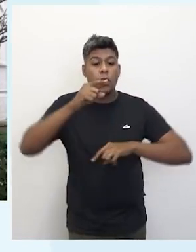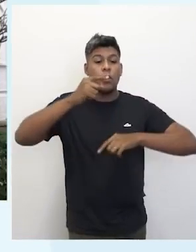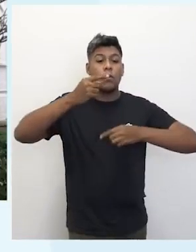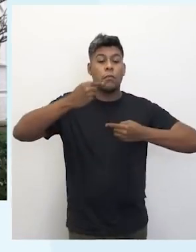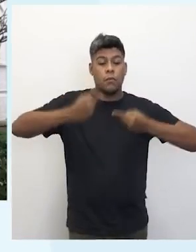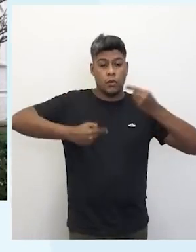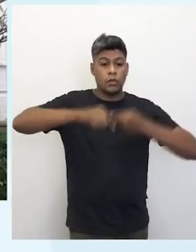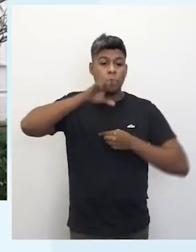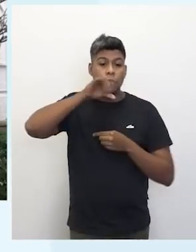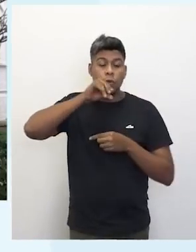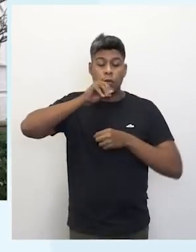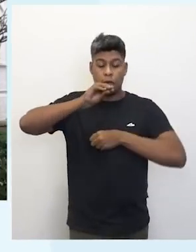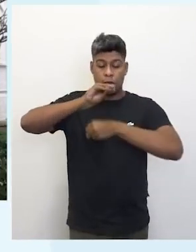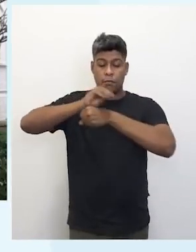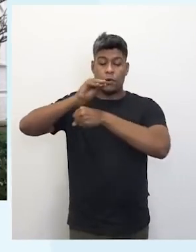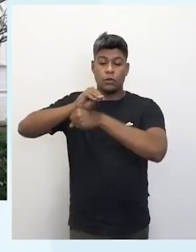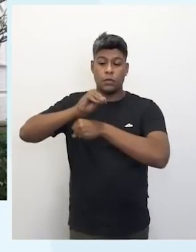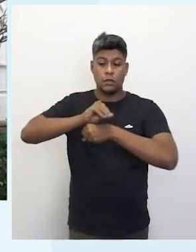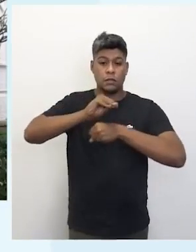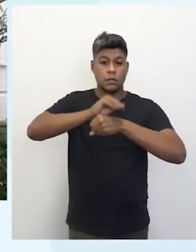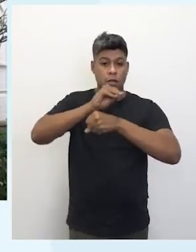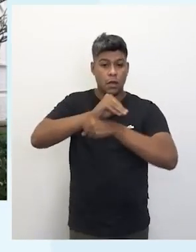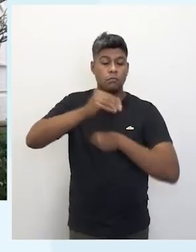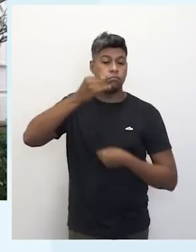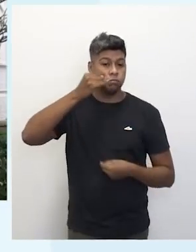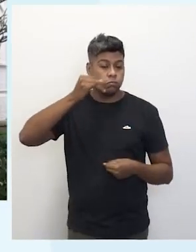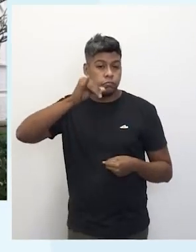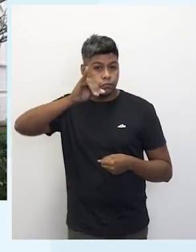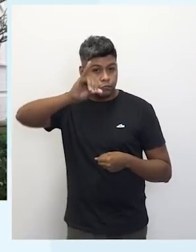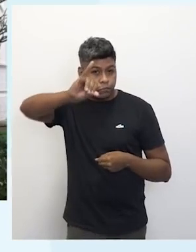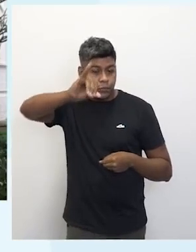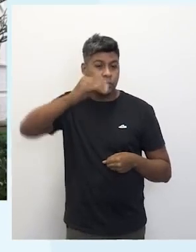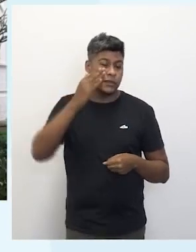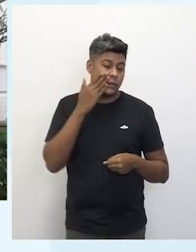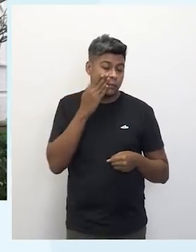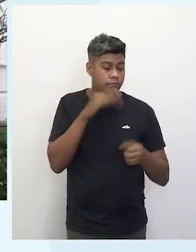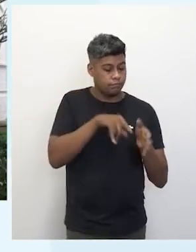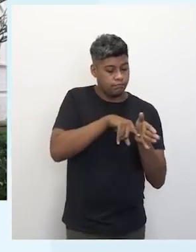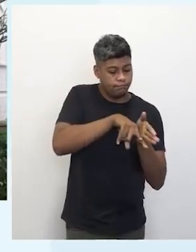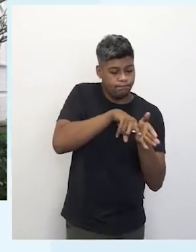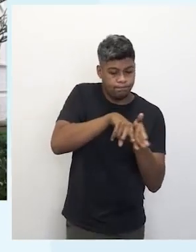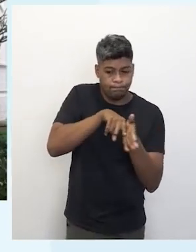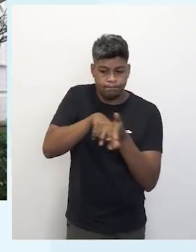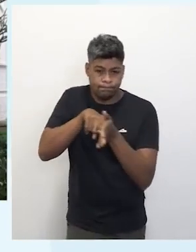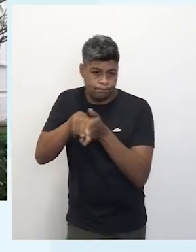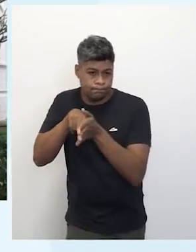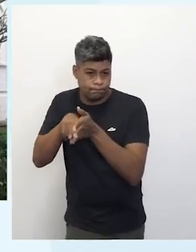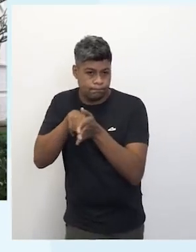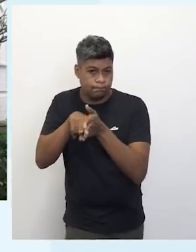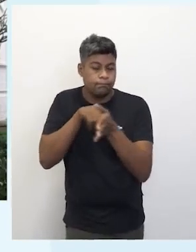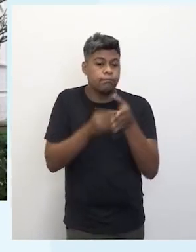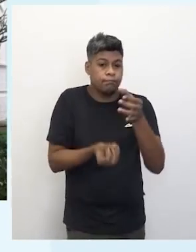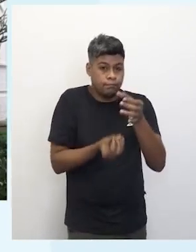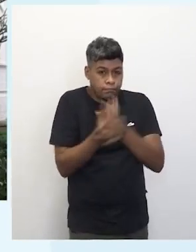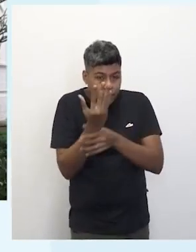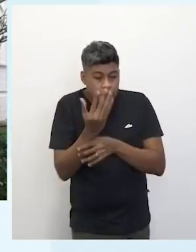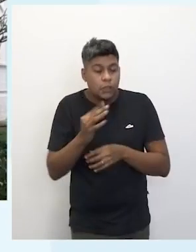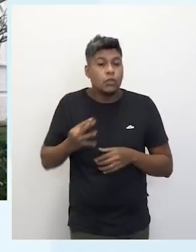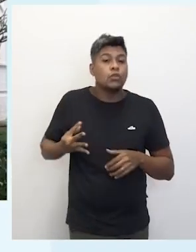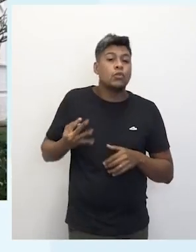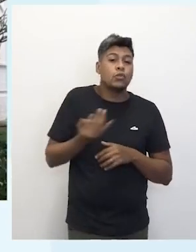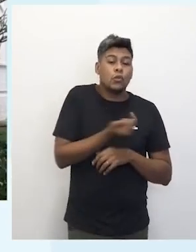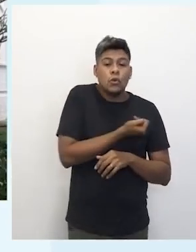de proteção, né, de preservação, de catalogação, de monitoramento, de conservação de todo